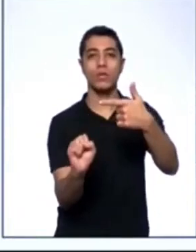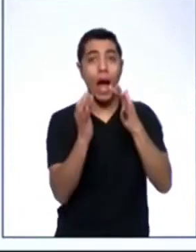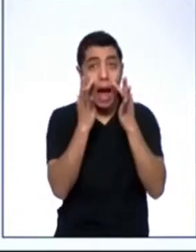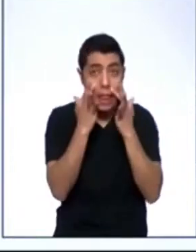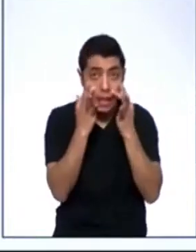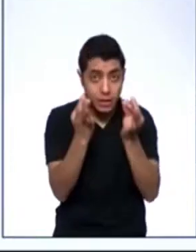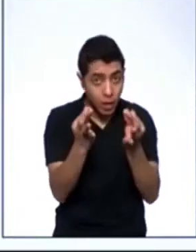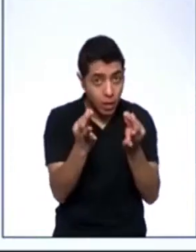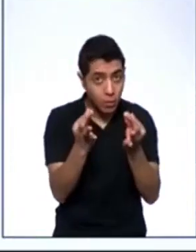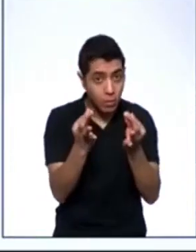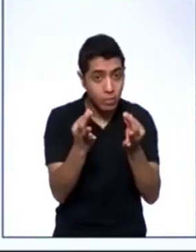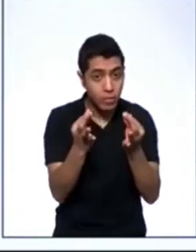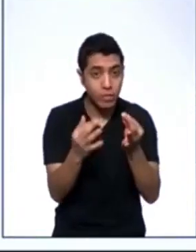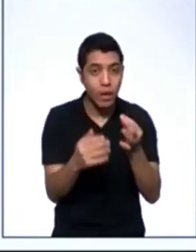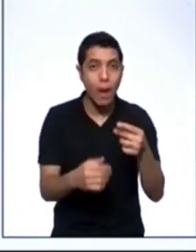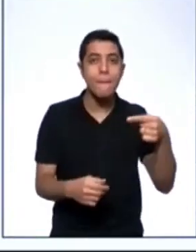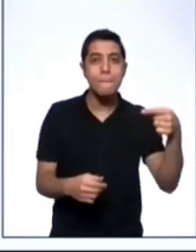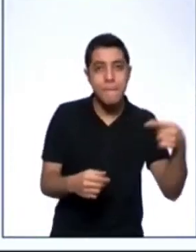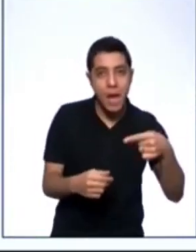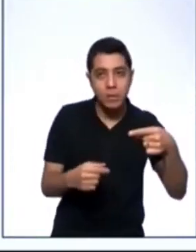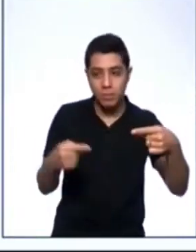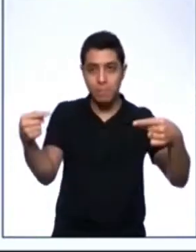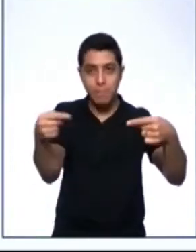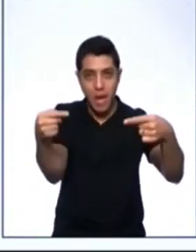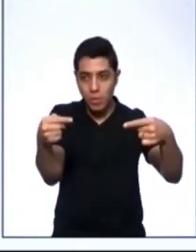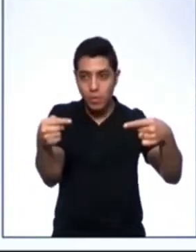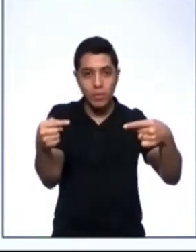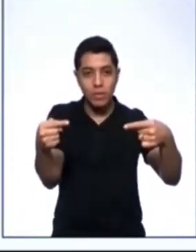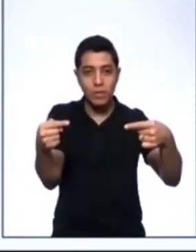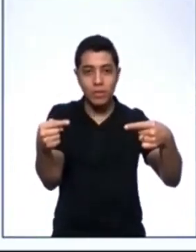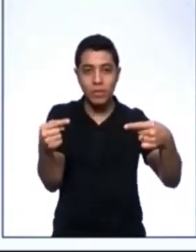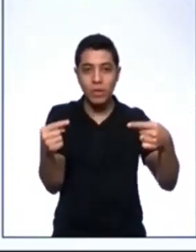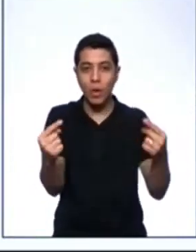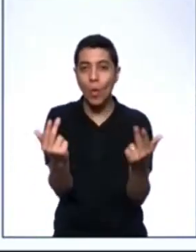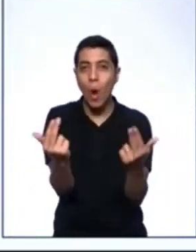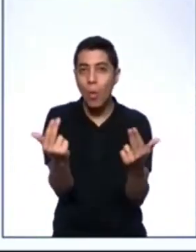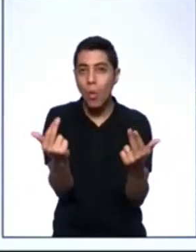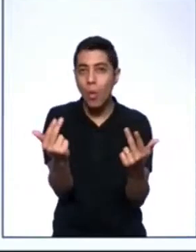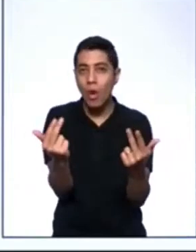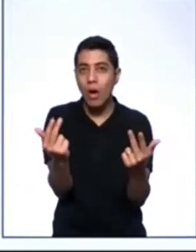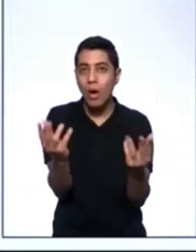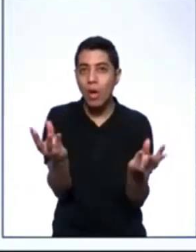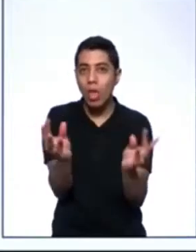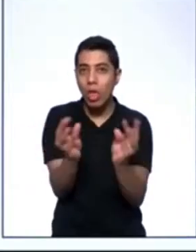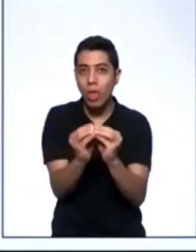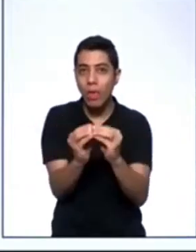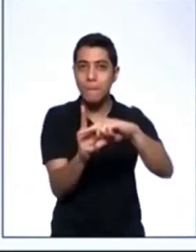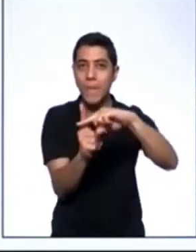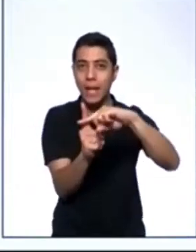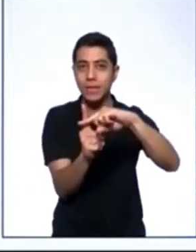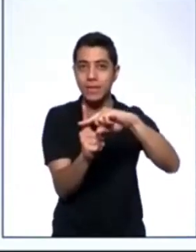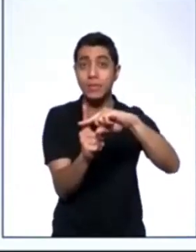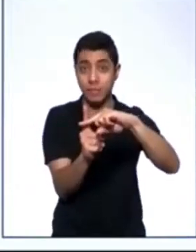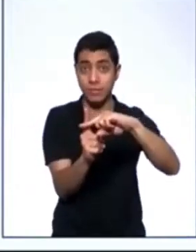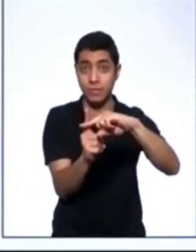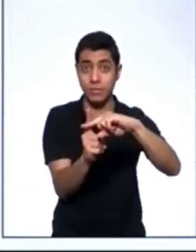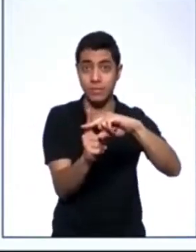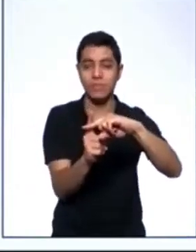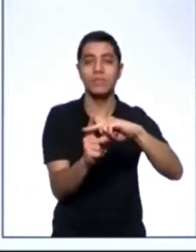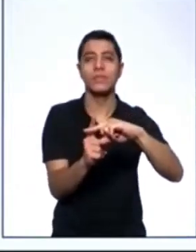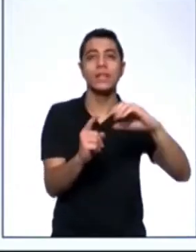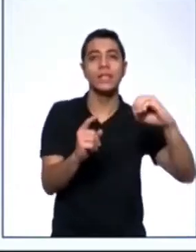cuidado mesmo comendo a e agora eu vou te dar uma dica tá vendo aquele menos no 48